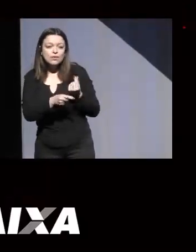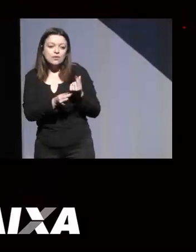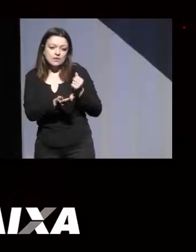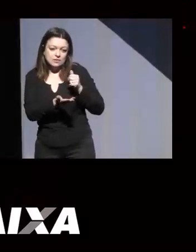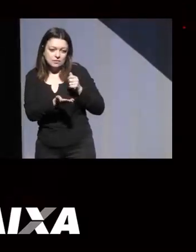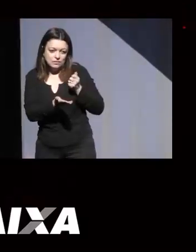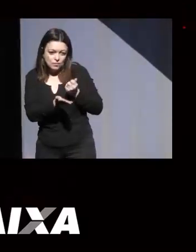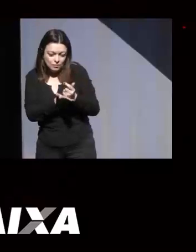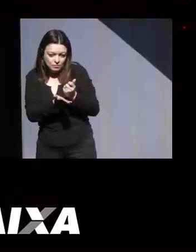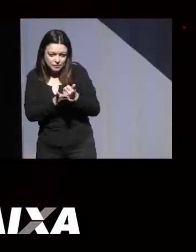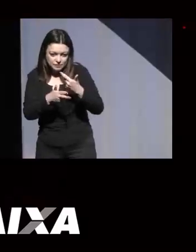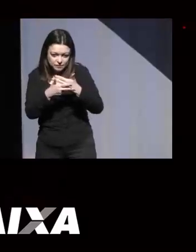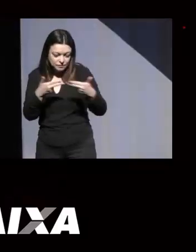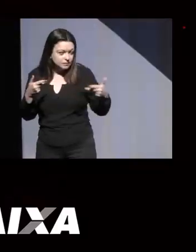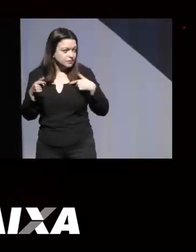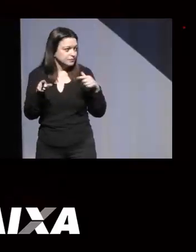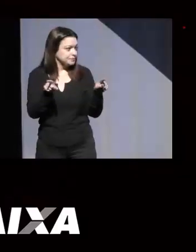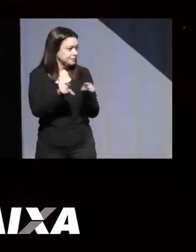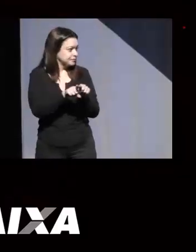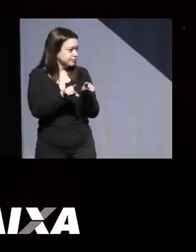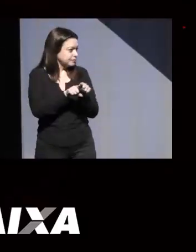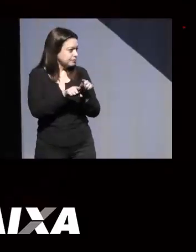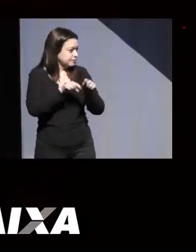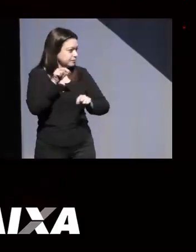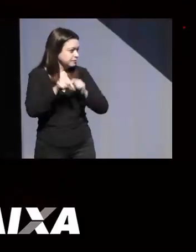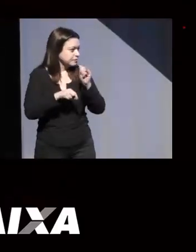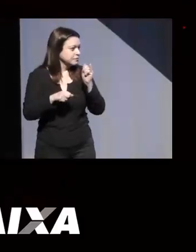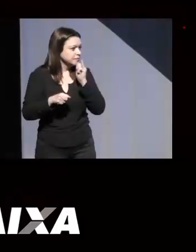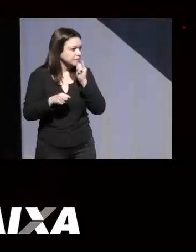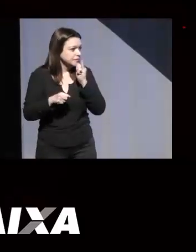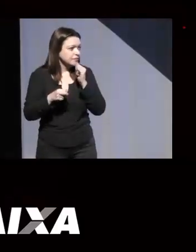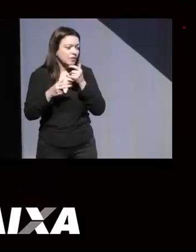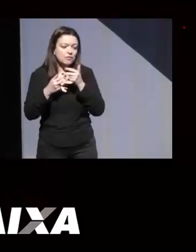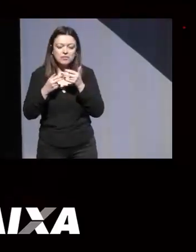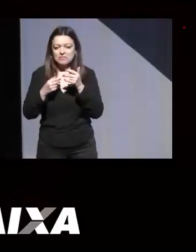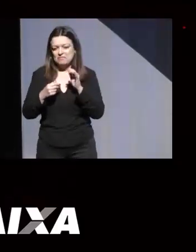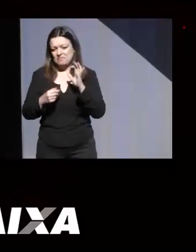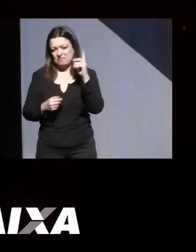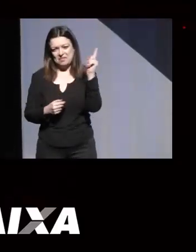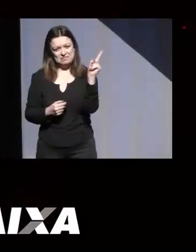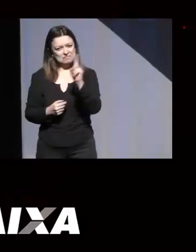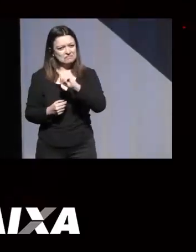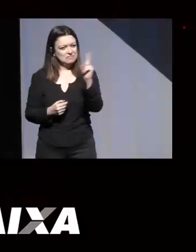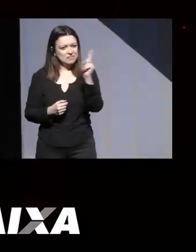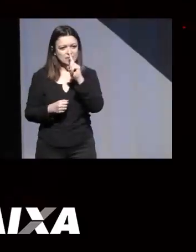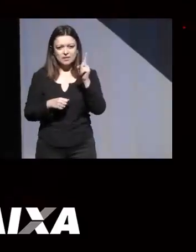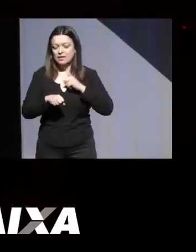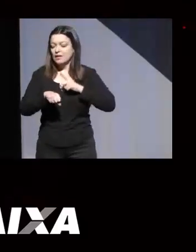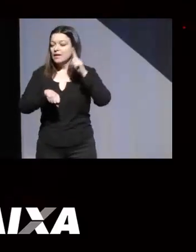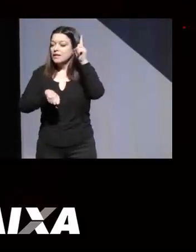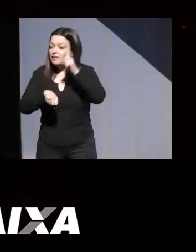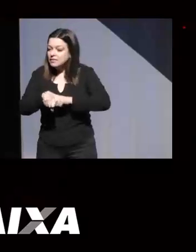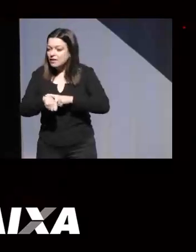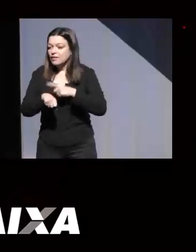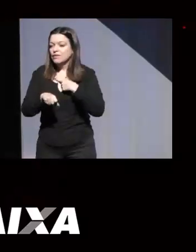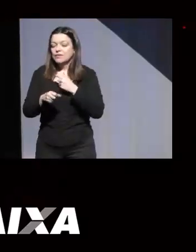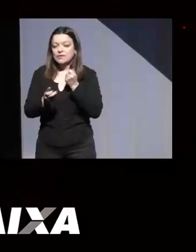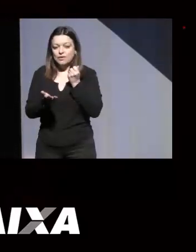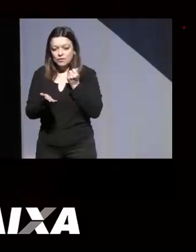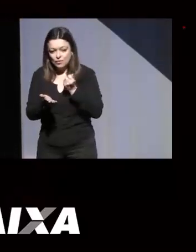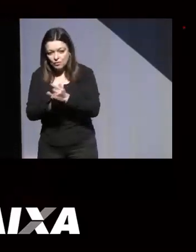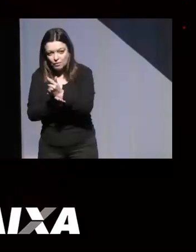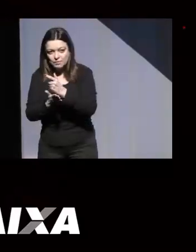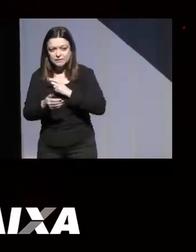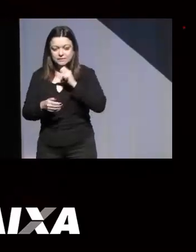operação, aí isso aqui não vai rolar, tá? No momento da cobrança da operação, quando